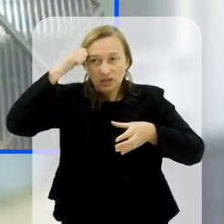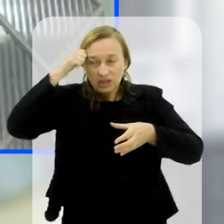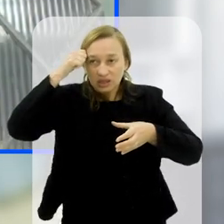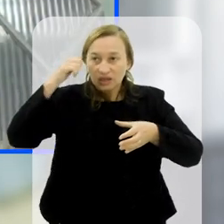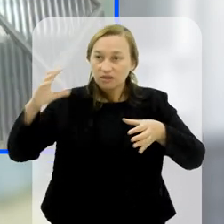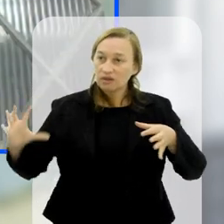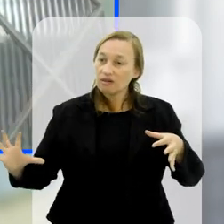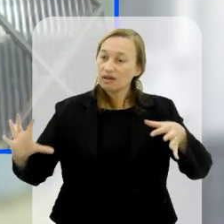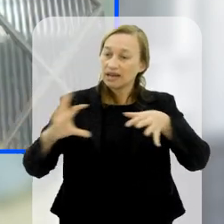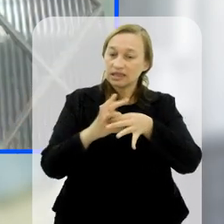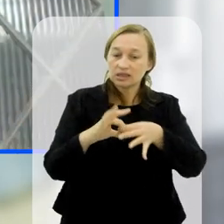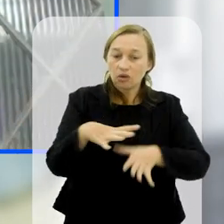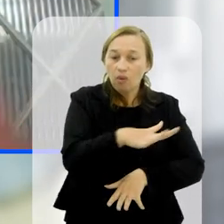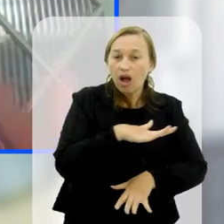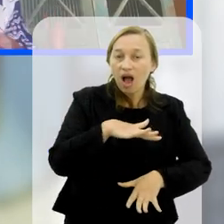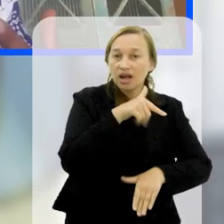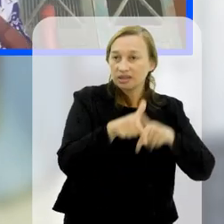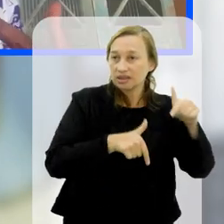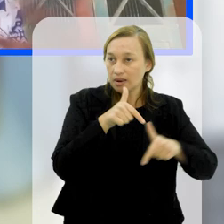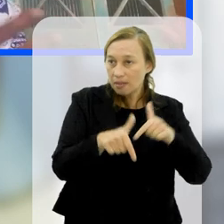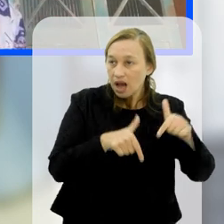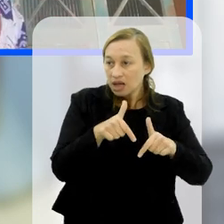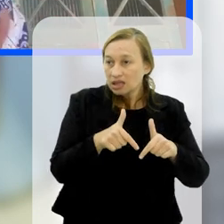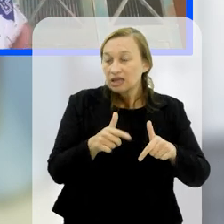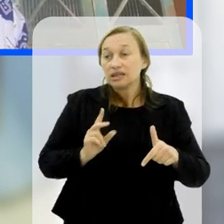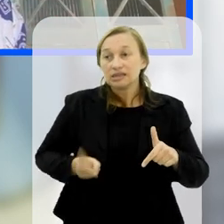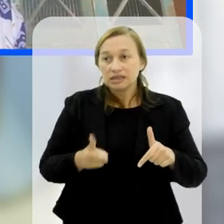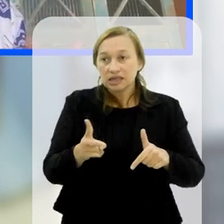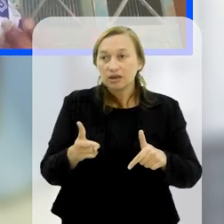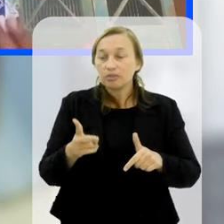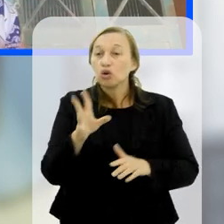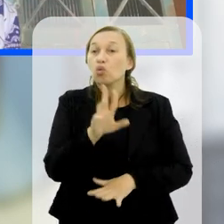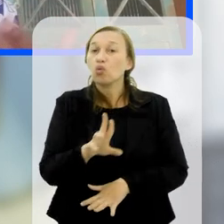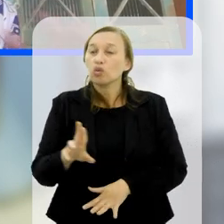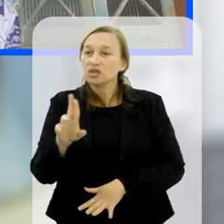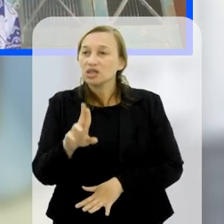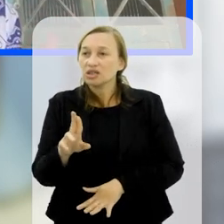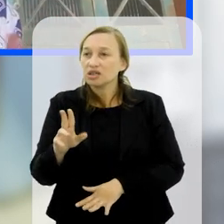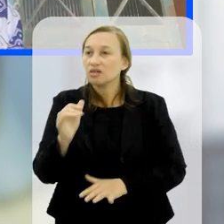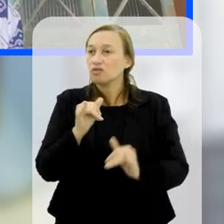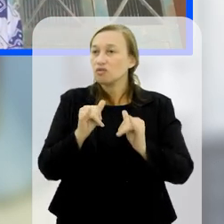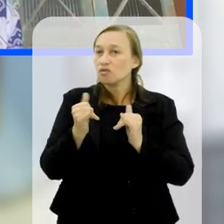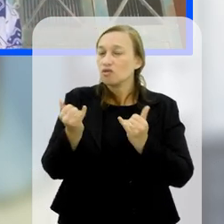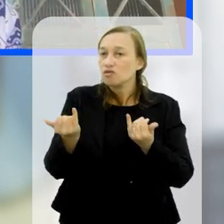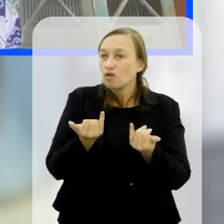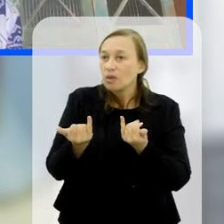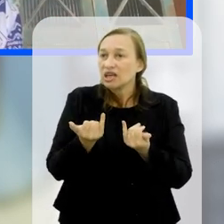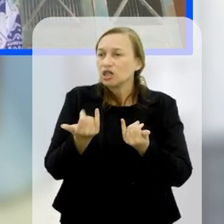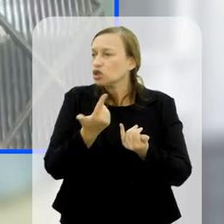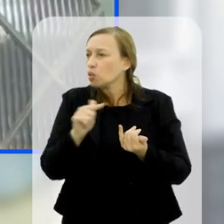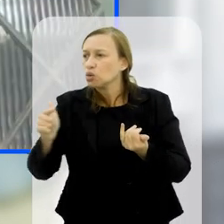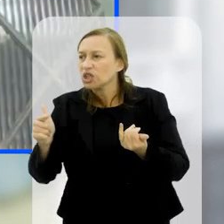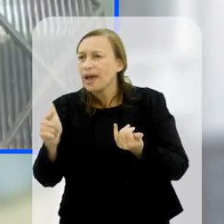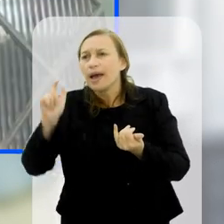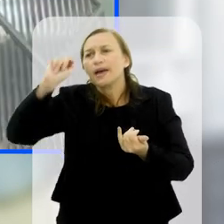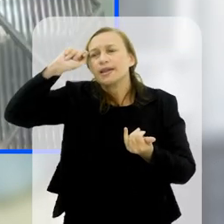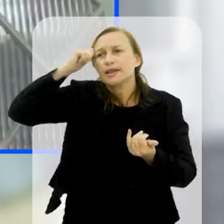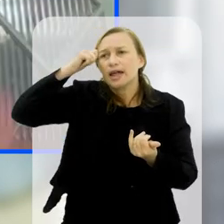com o mercado de trabalho, que sempre usou do argumento de não ter negros